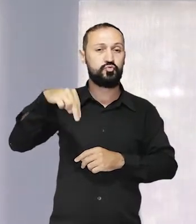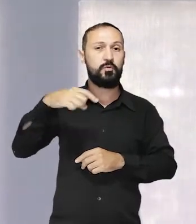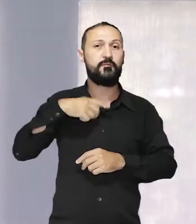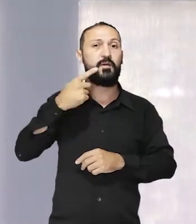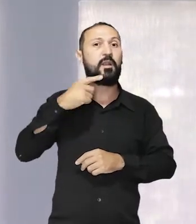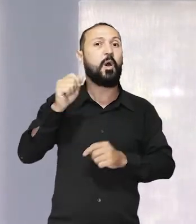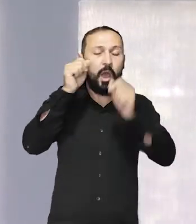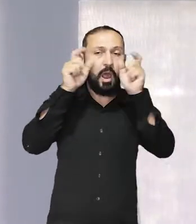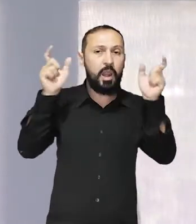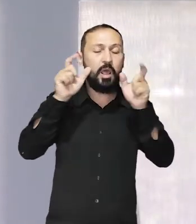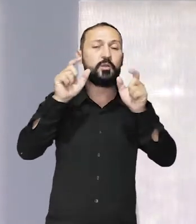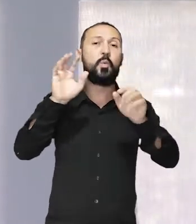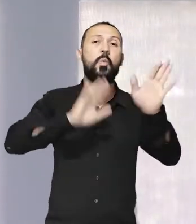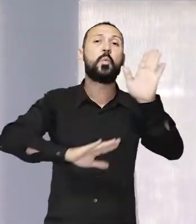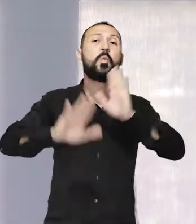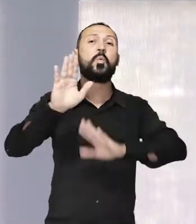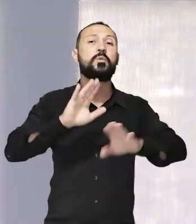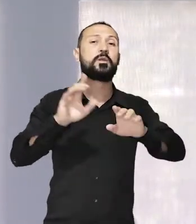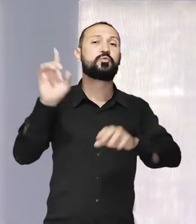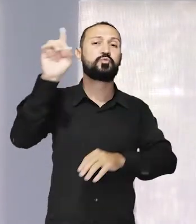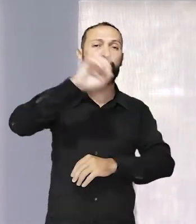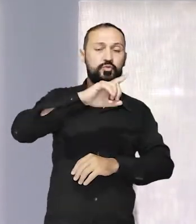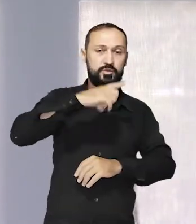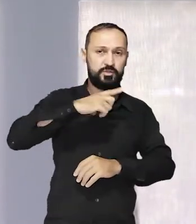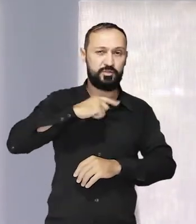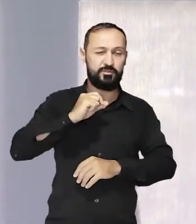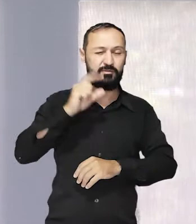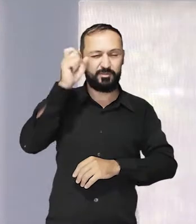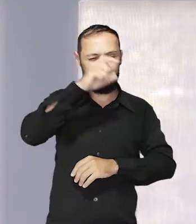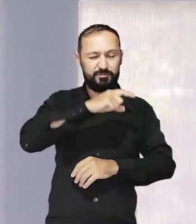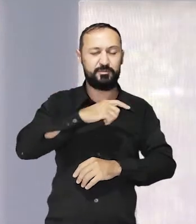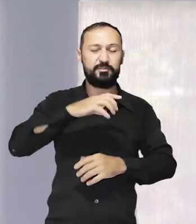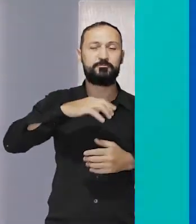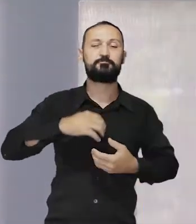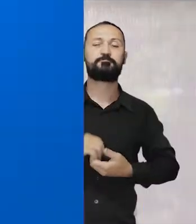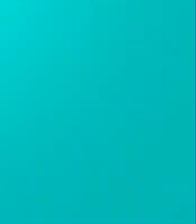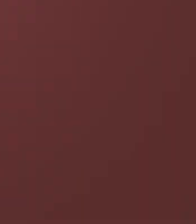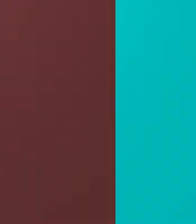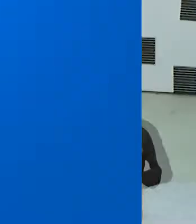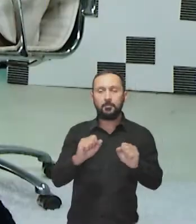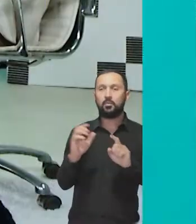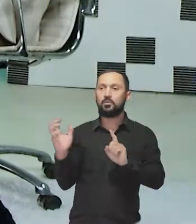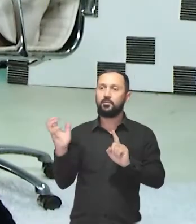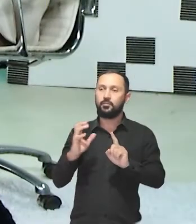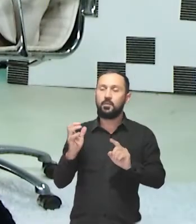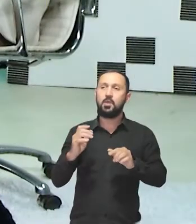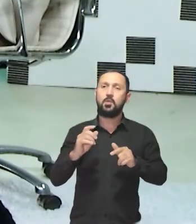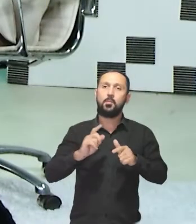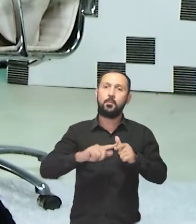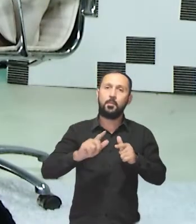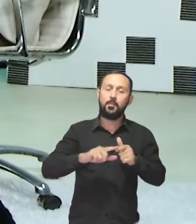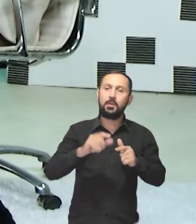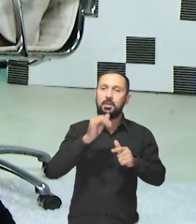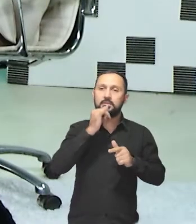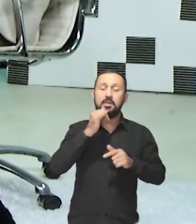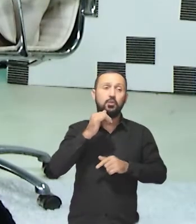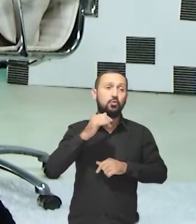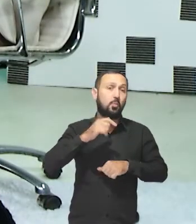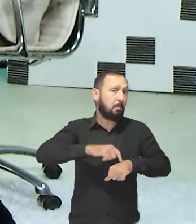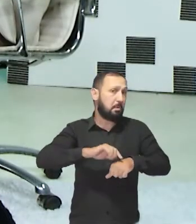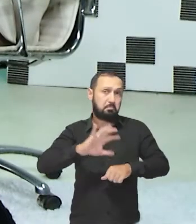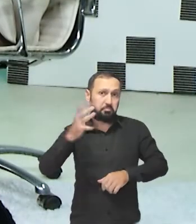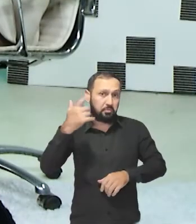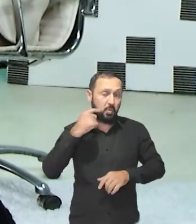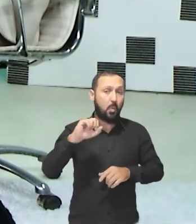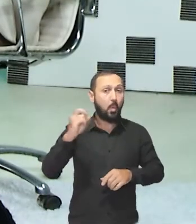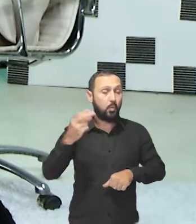alerta sobre os cuidados que devemos ter nesses dias tão conturbados. É uma situação que a gente chama